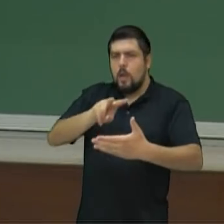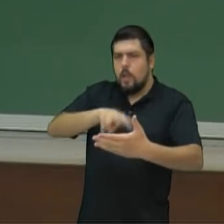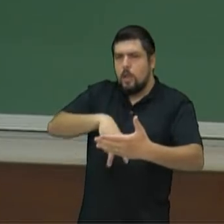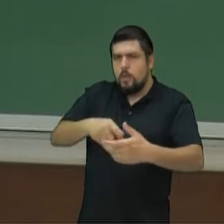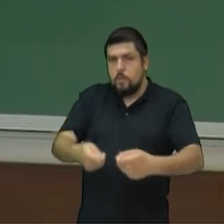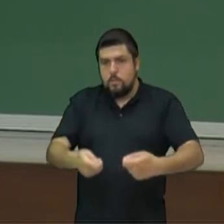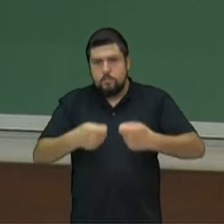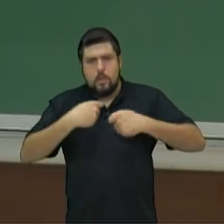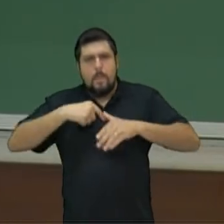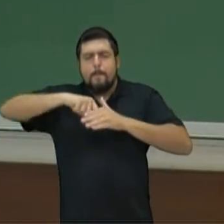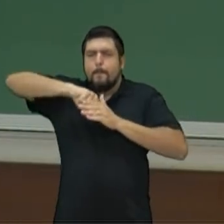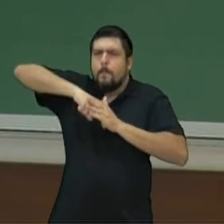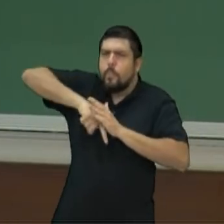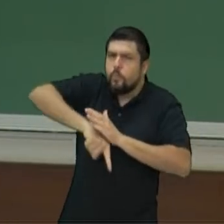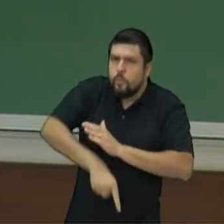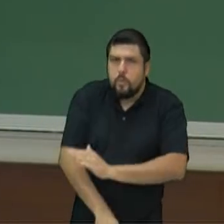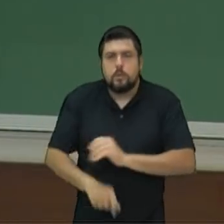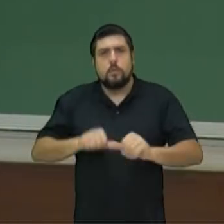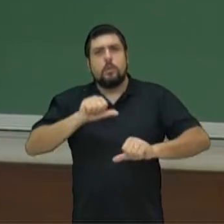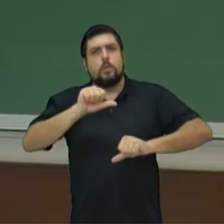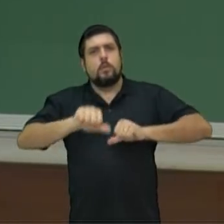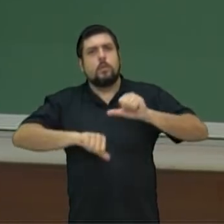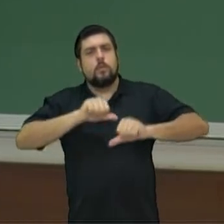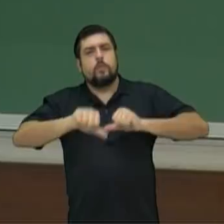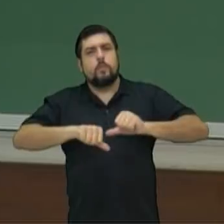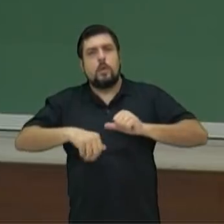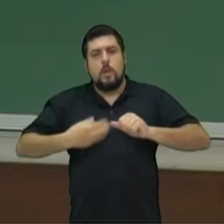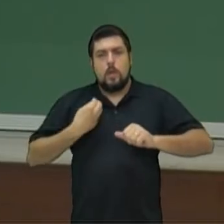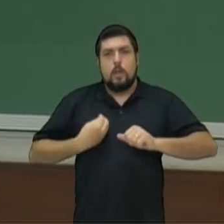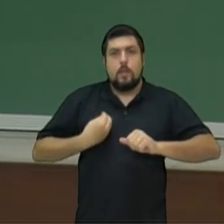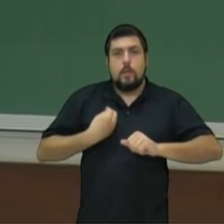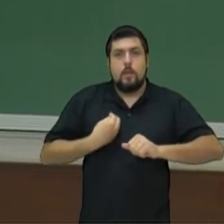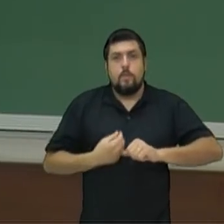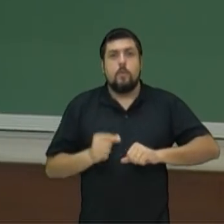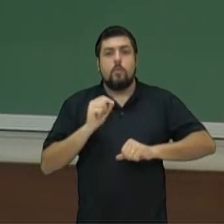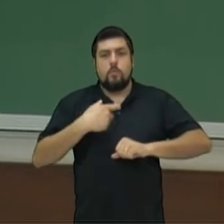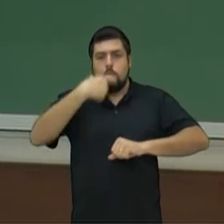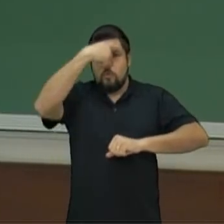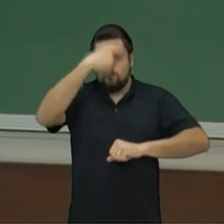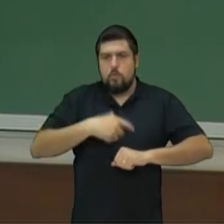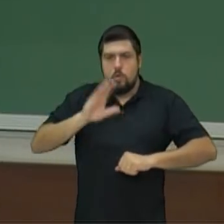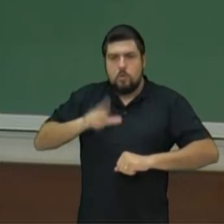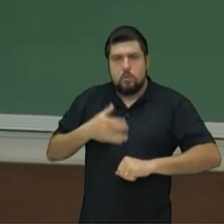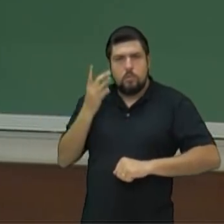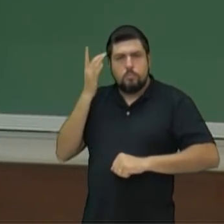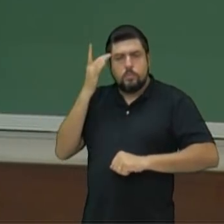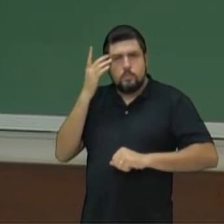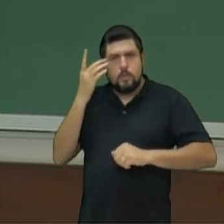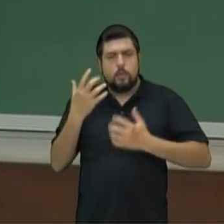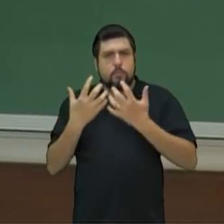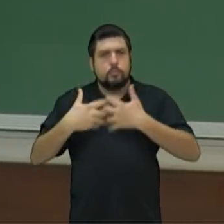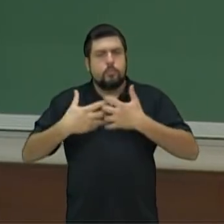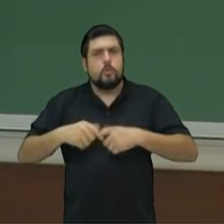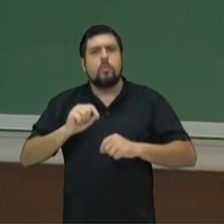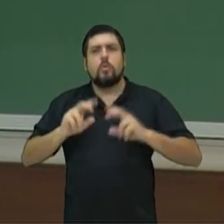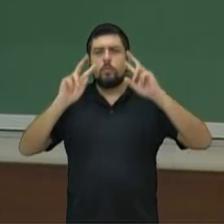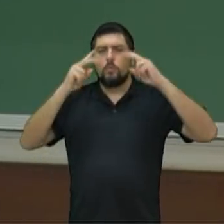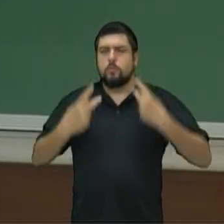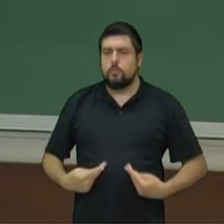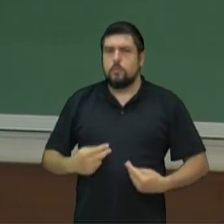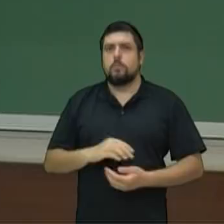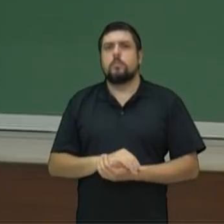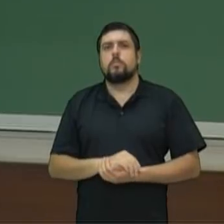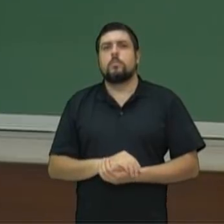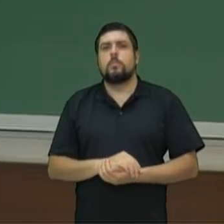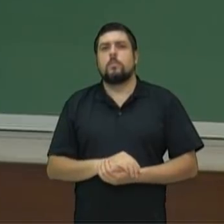profundas transformações nas vidas daqueles que já possuem a capacidade de raciocínio. Quem são? Os seres humanos. Então ele